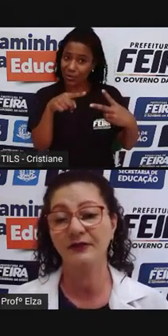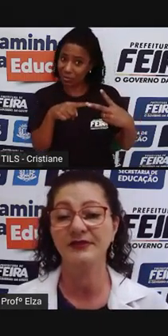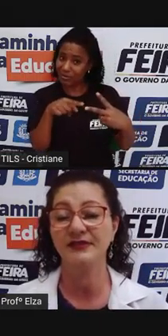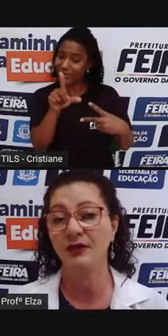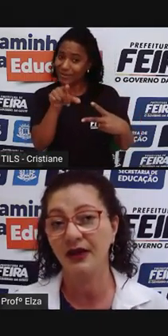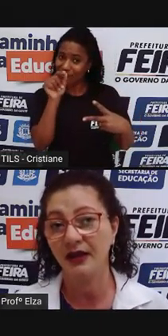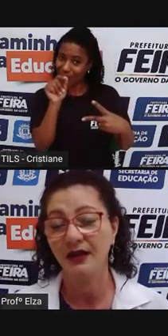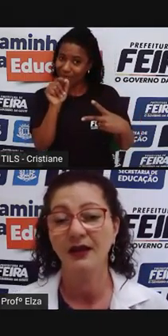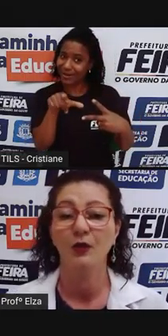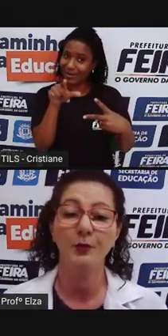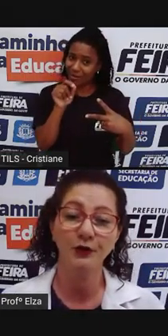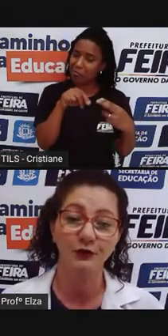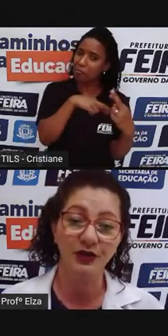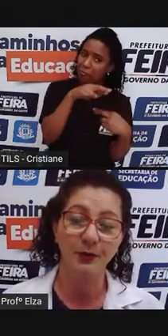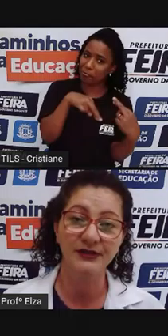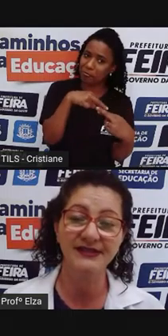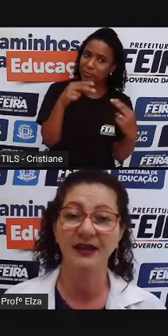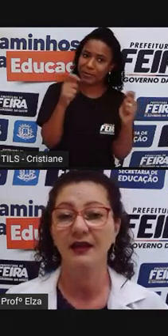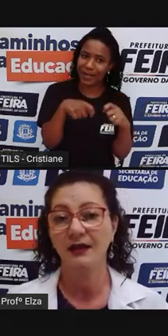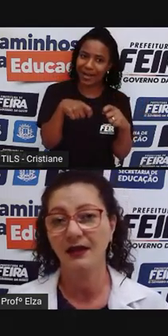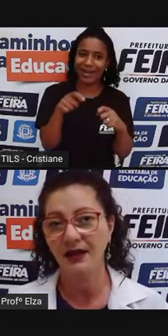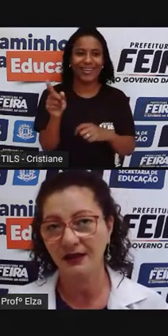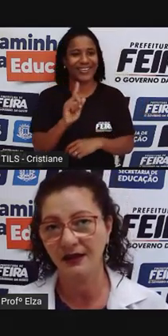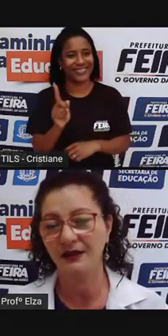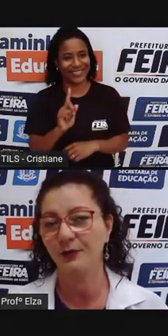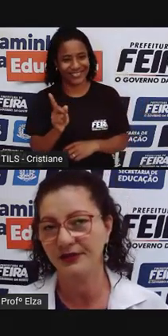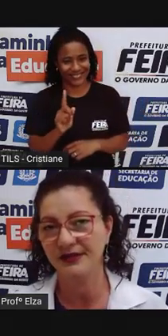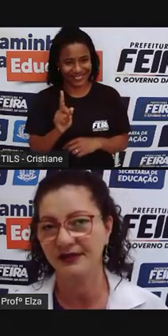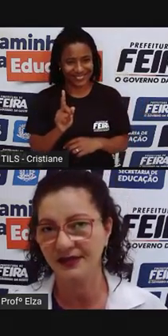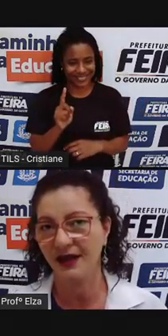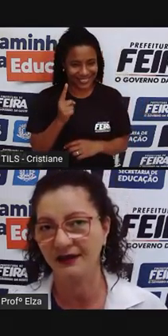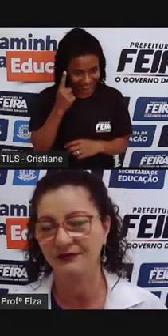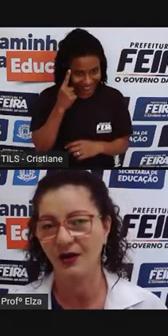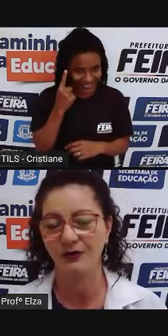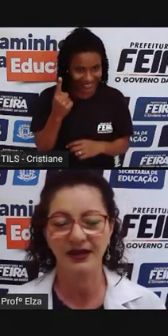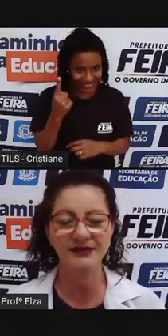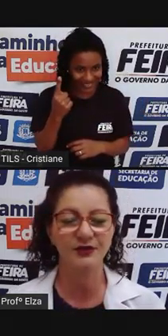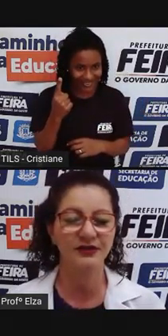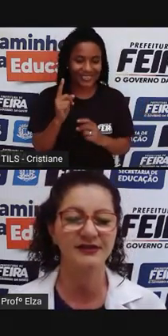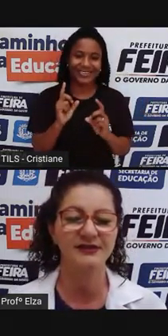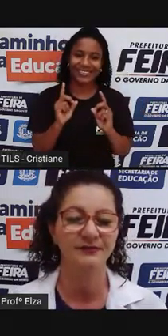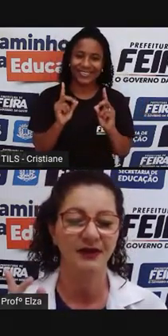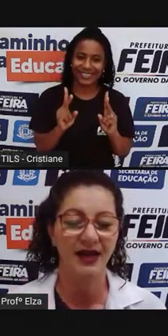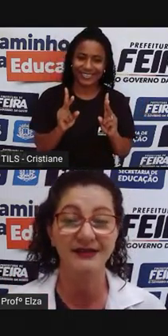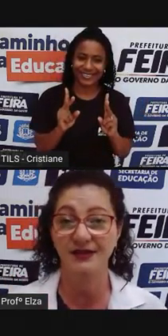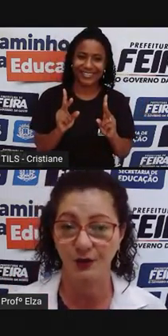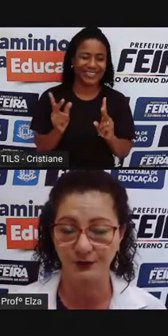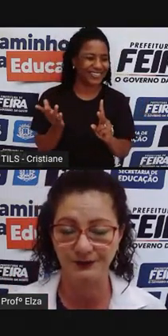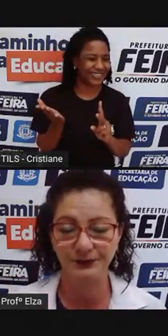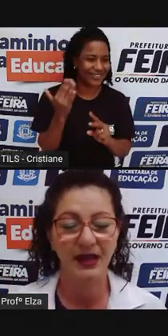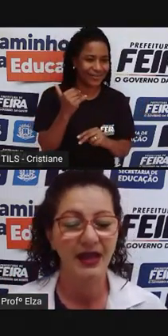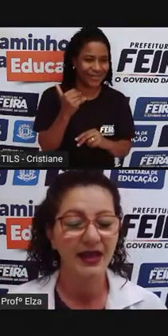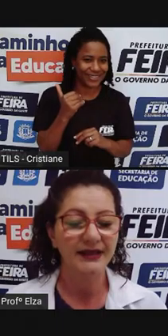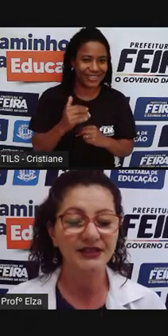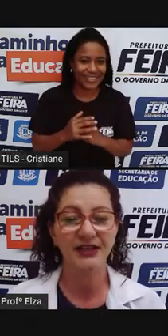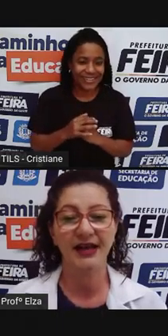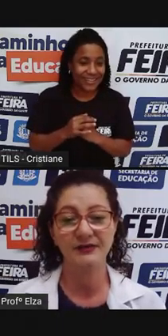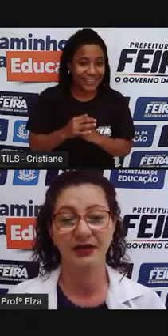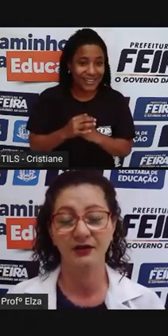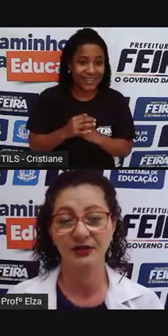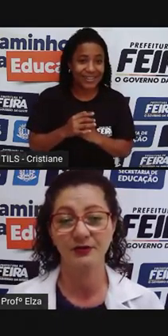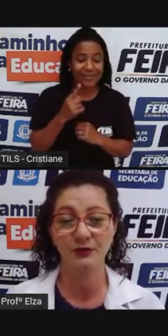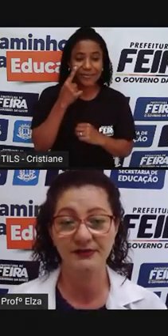nós vamos escolher o produto que pode ser e aquele que não pode ser reciclado. Ok, students? Let's go.